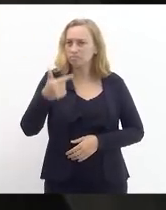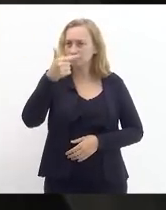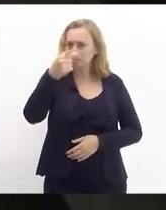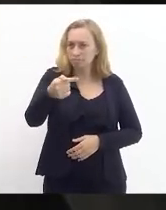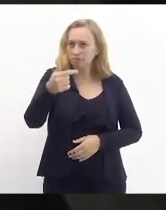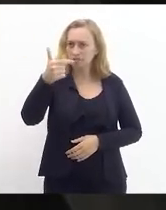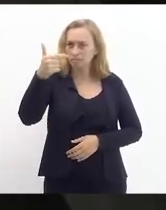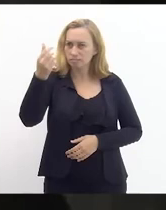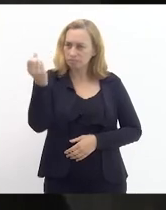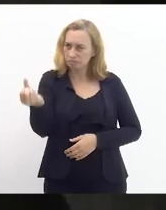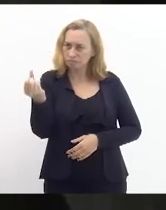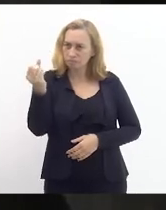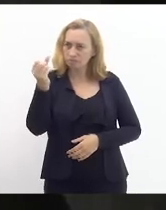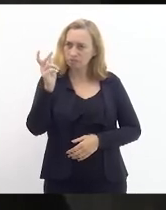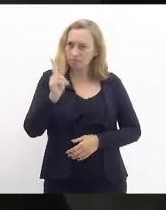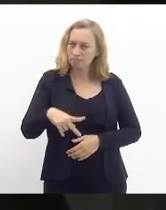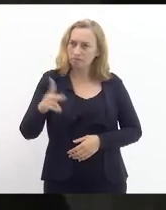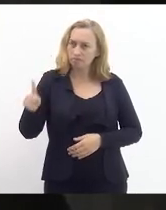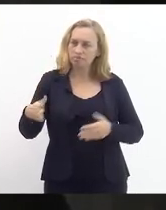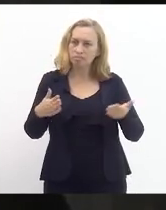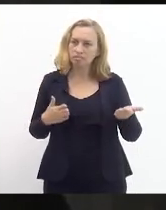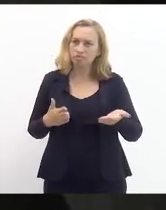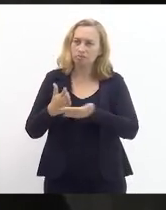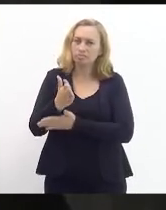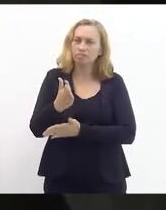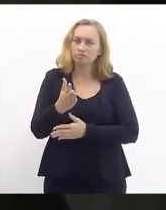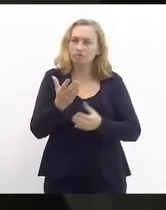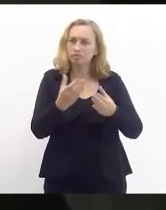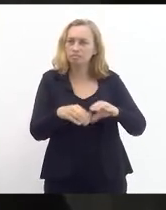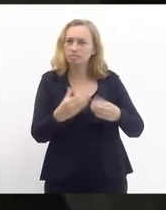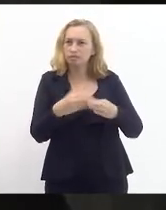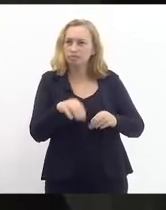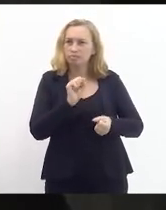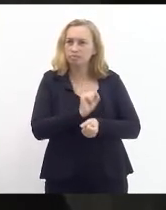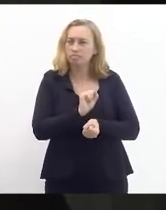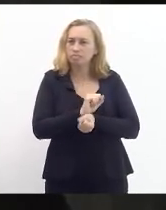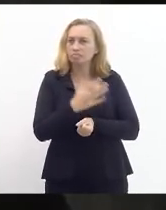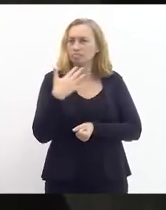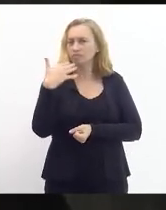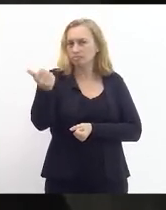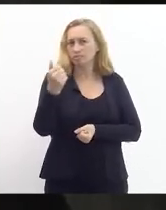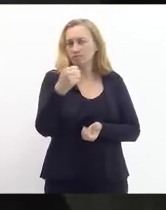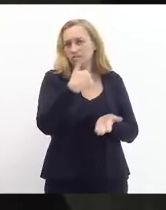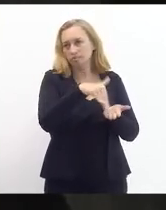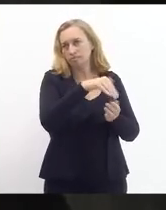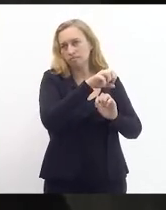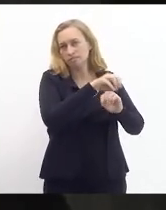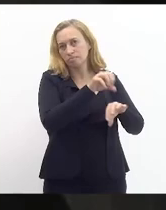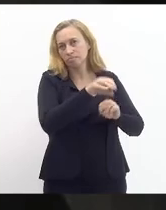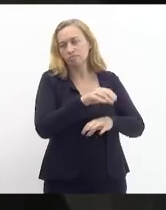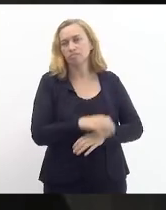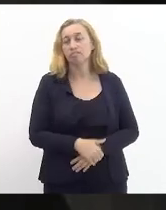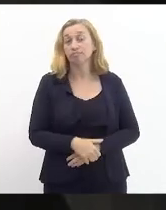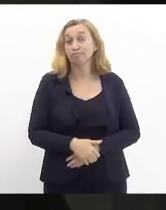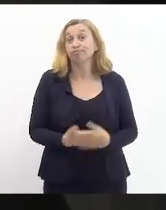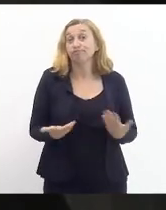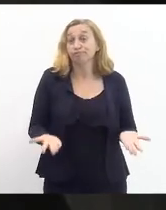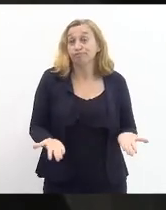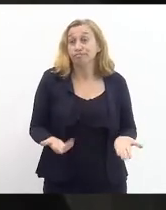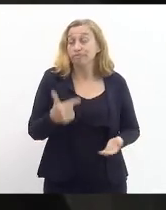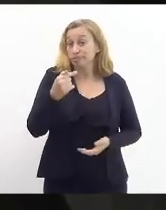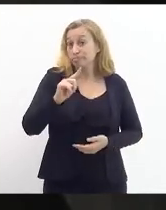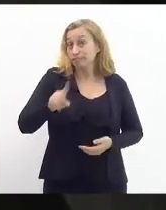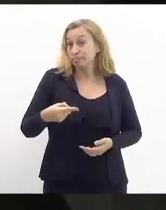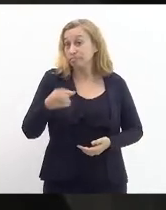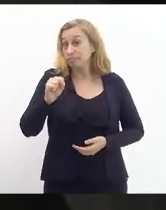12076 professores aprovados em concurso esperando ameaçam da Seduc 12076 fora se